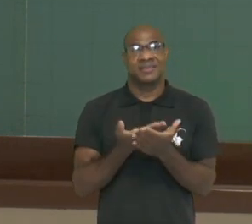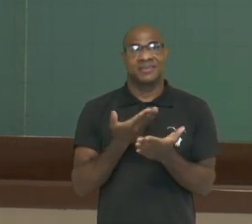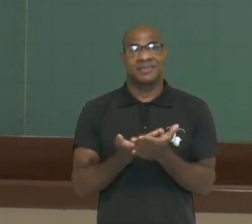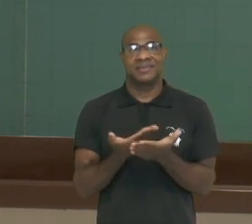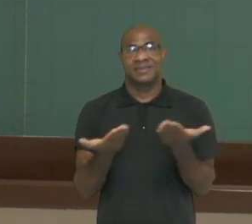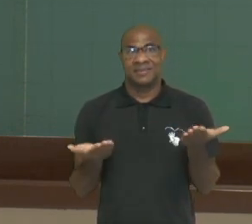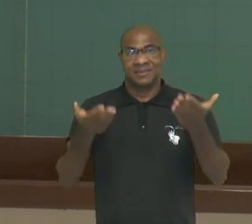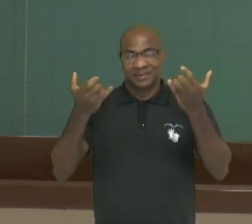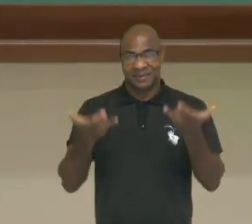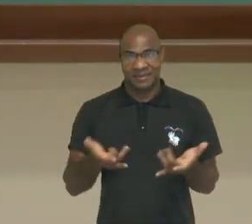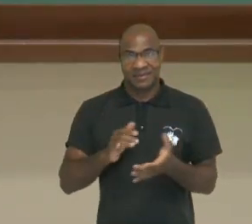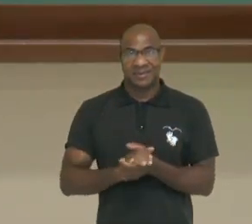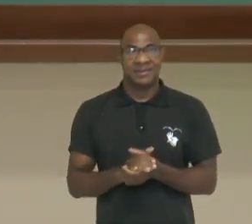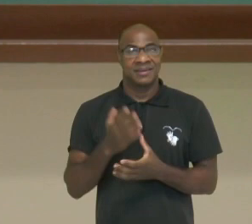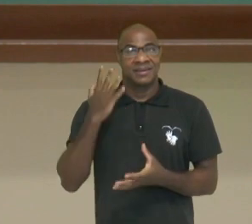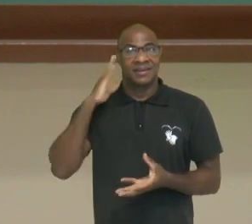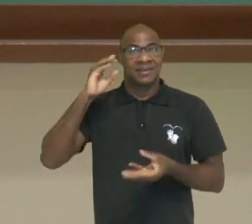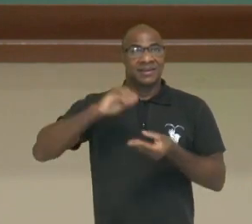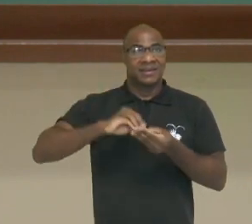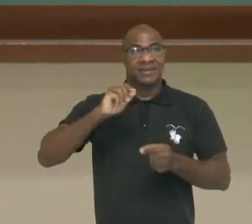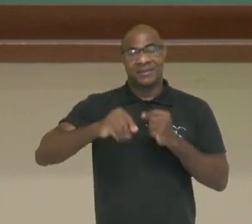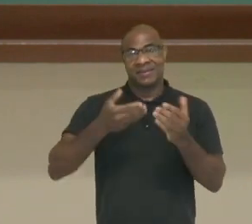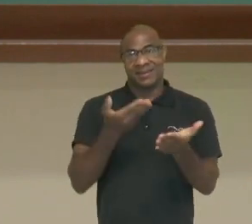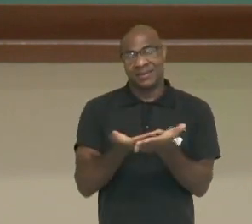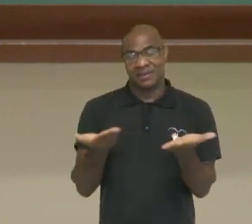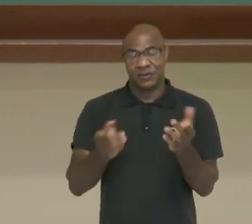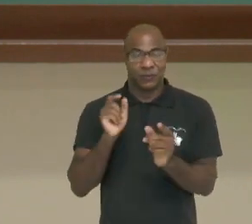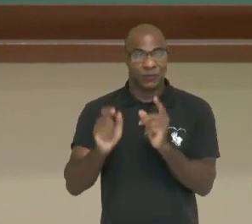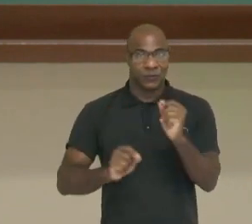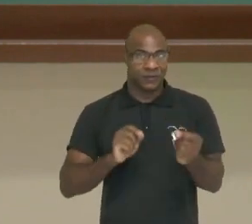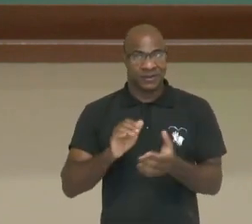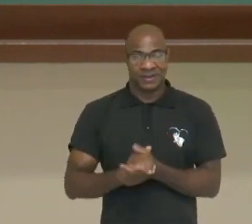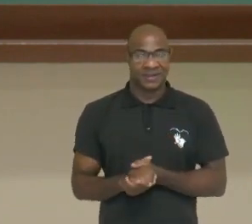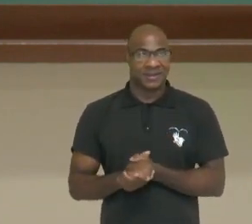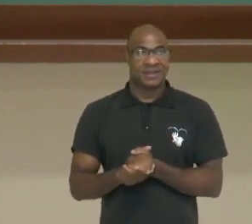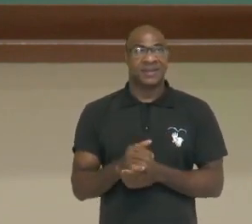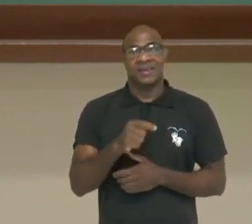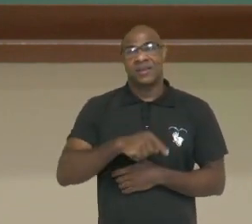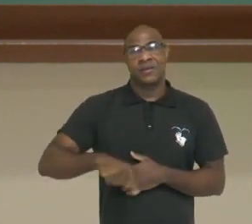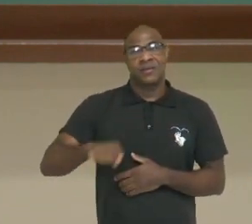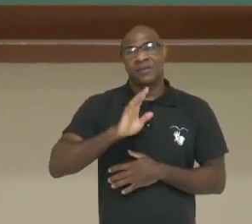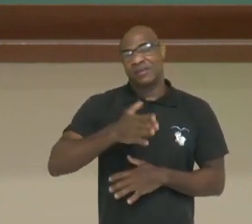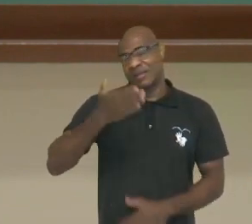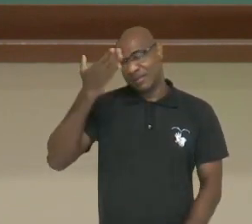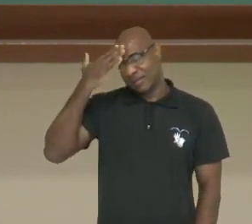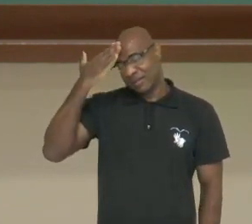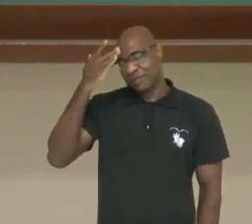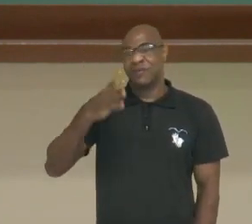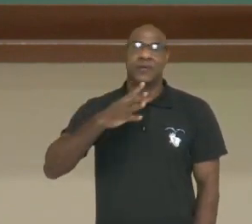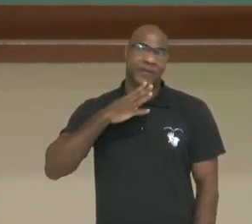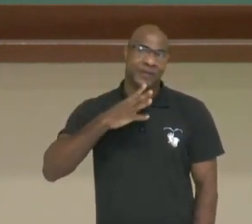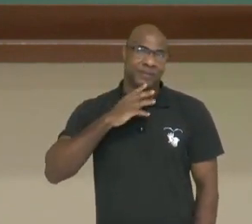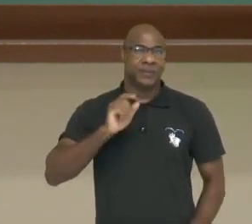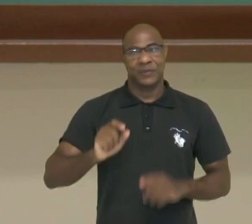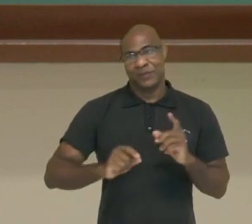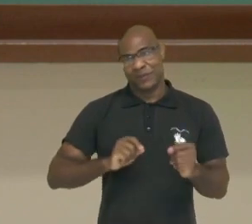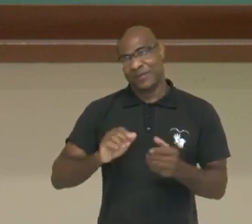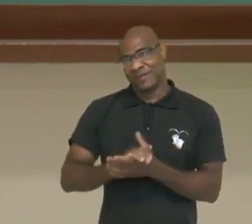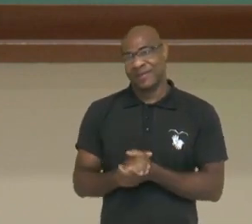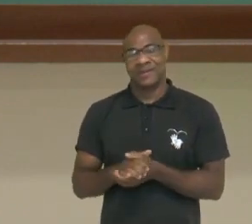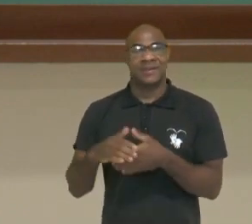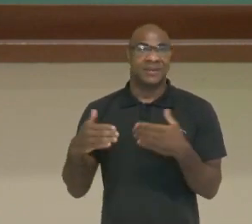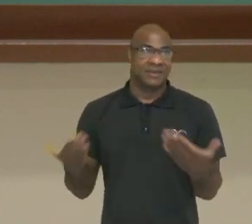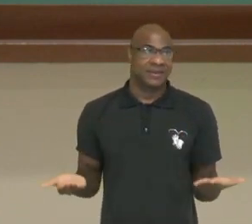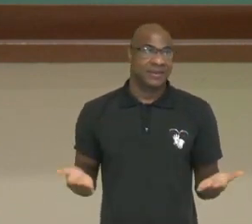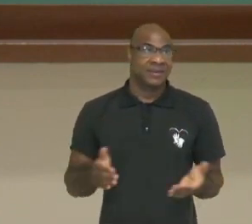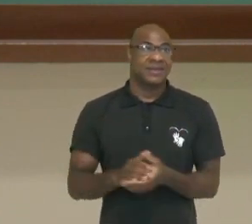nós vamos revisar o que a gente viu na aula de hoje. Vocês já sabem alguns conhecimentos que são pertinentes